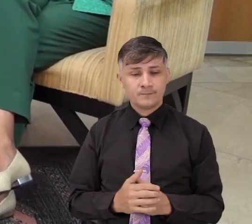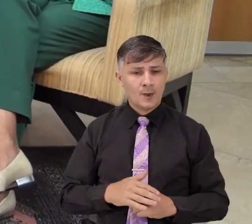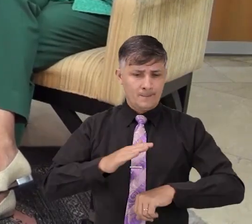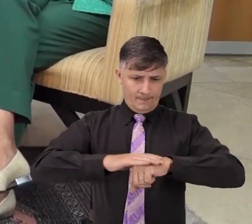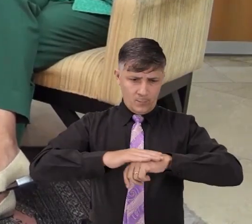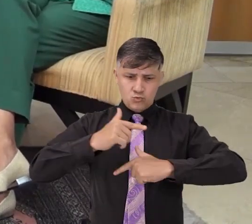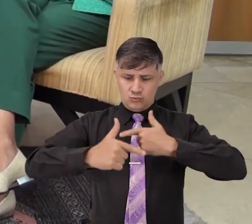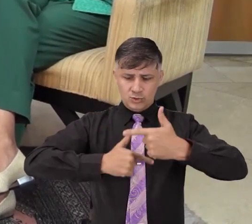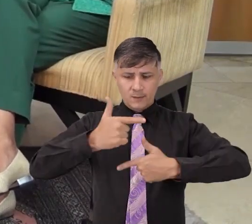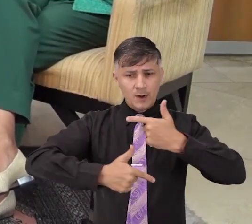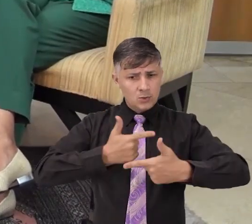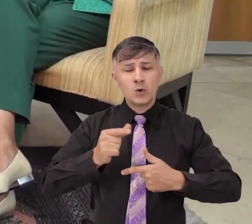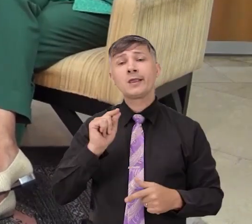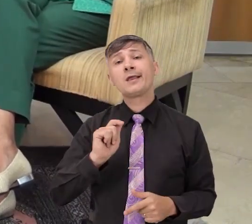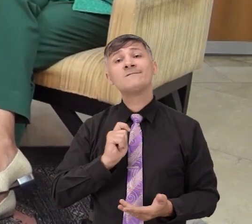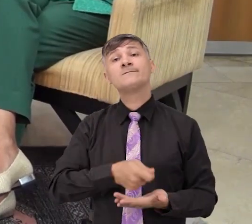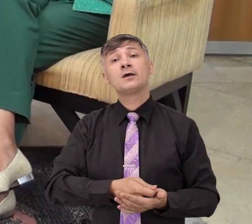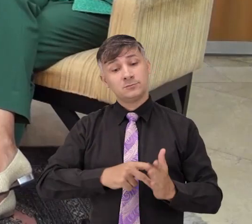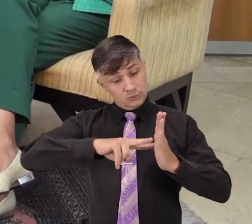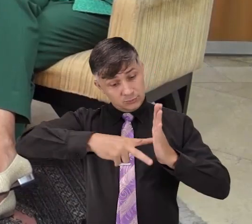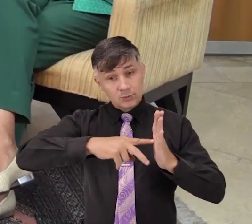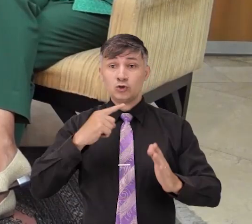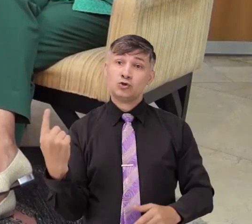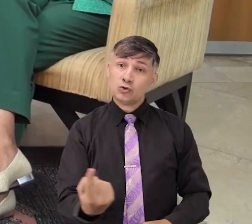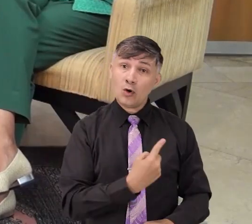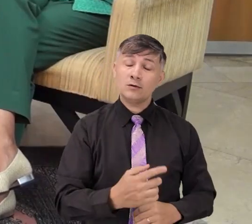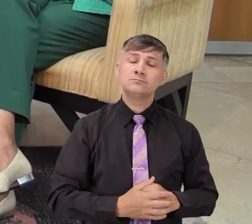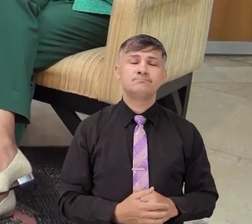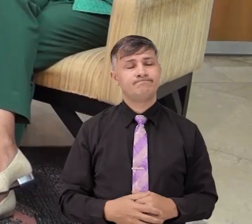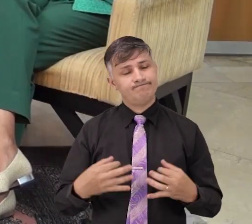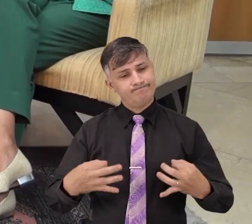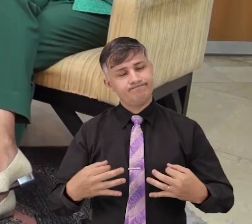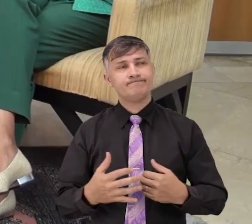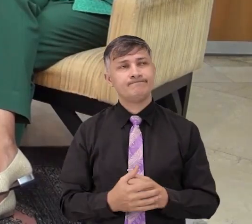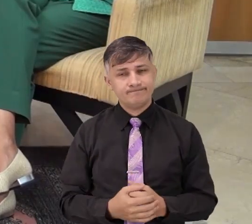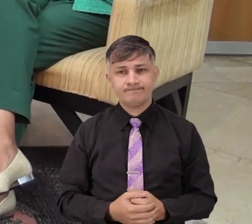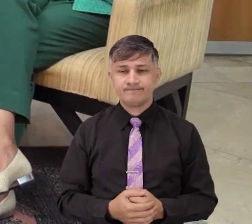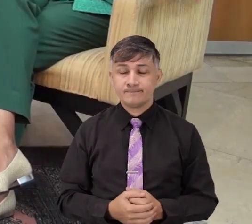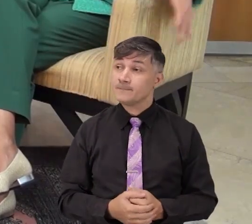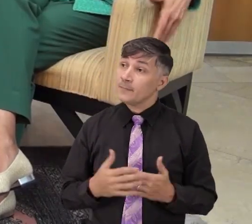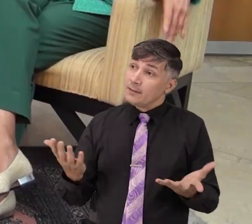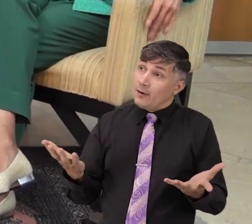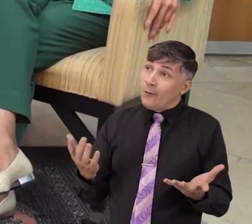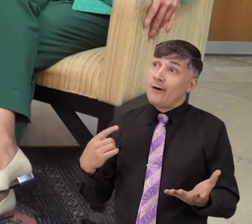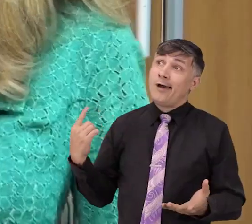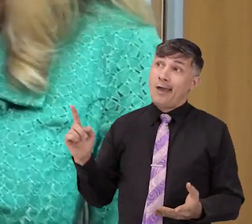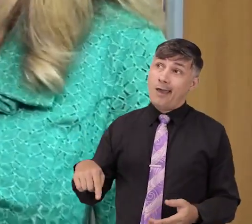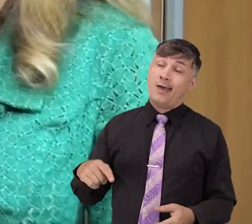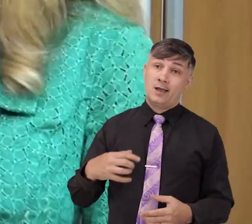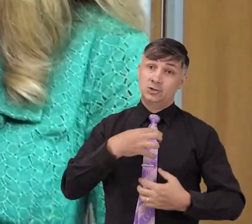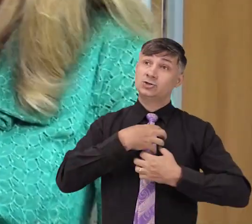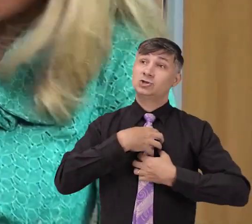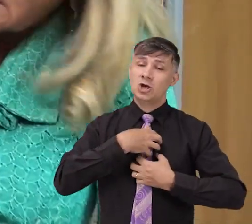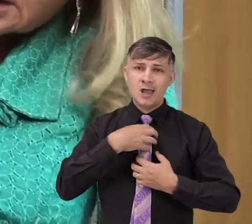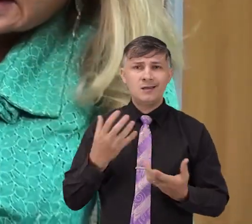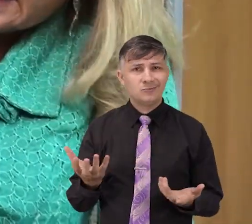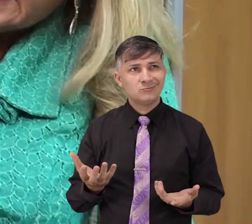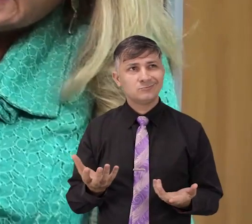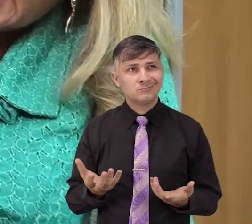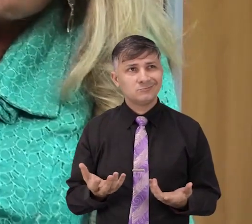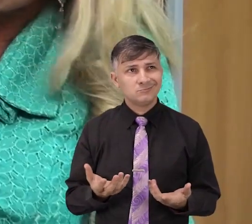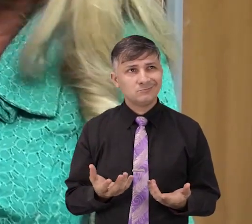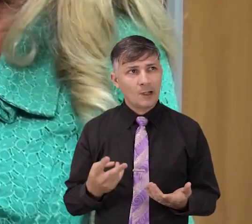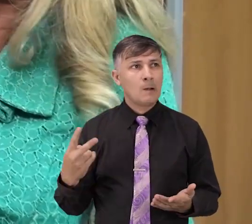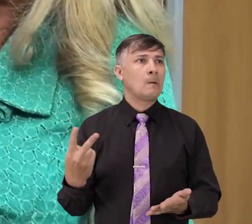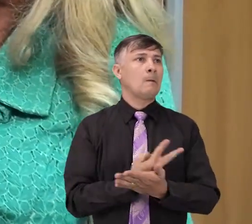caso dos trabalhadores, não, somos nós, os sindicatos. Perfeito. Entendeu? Então, essa é uma situação